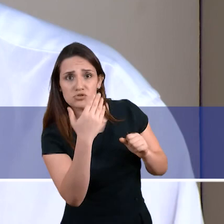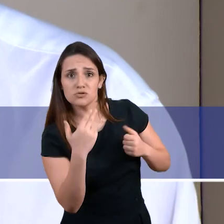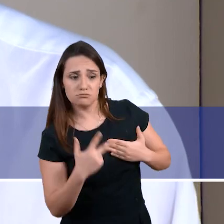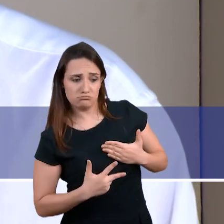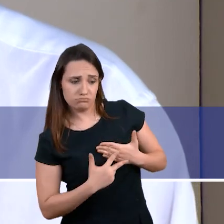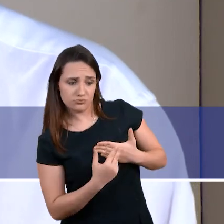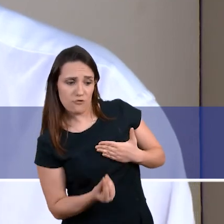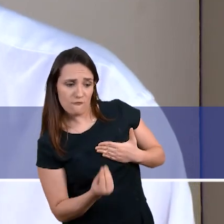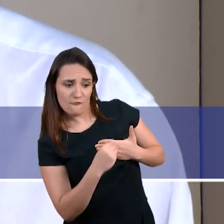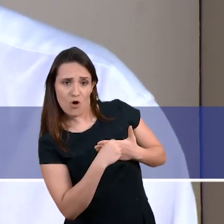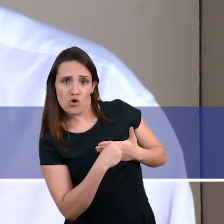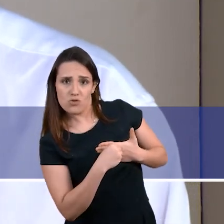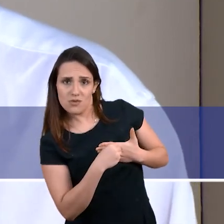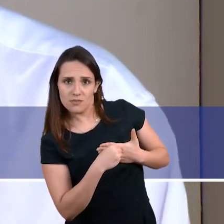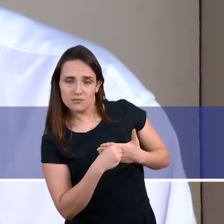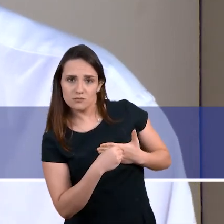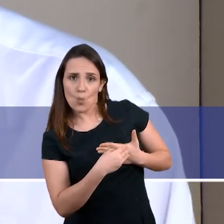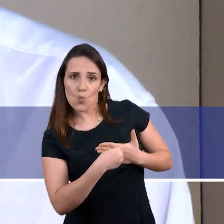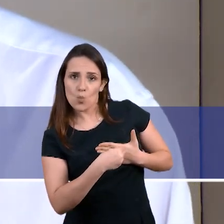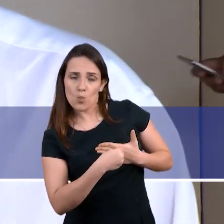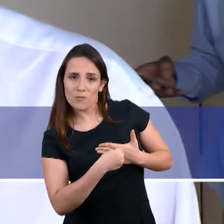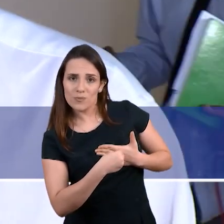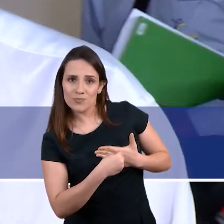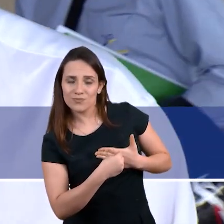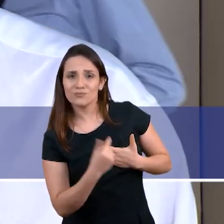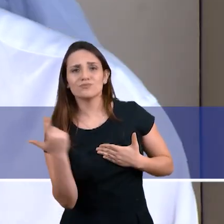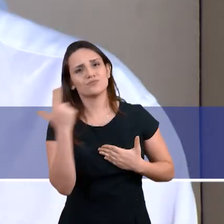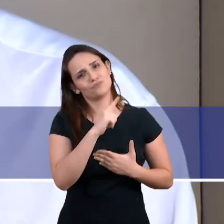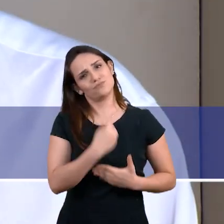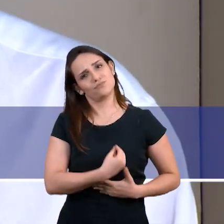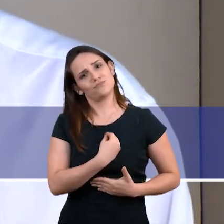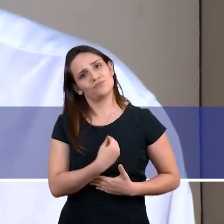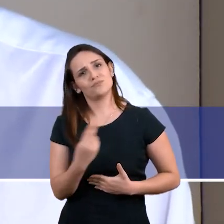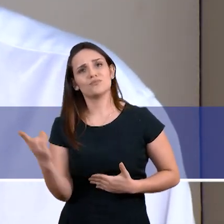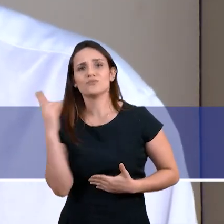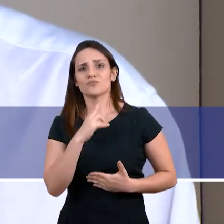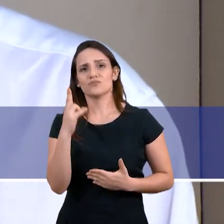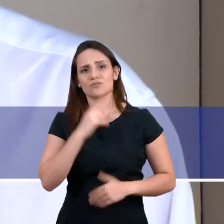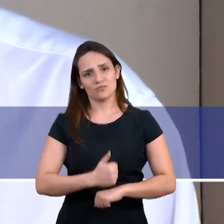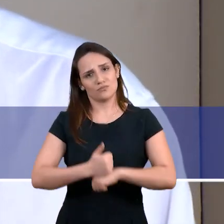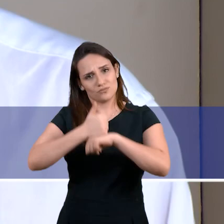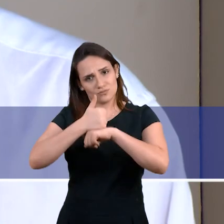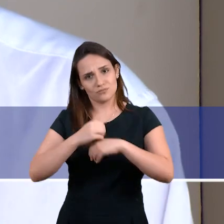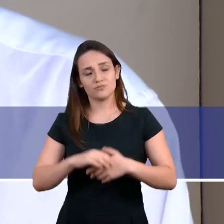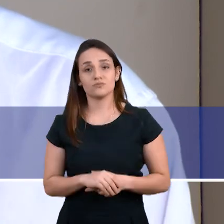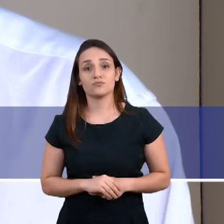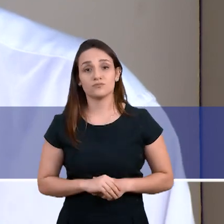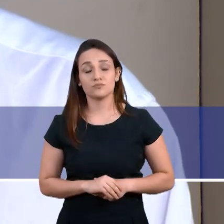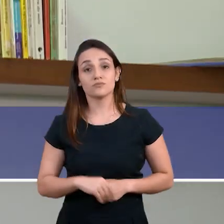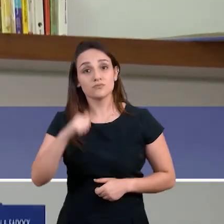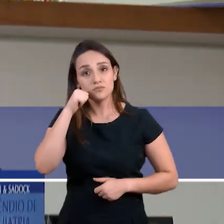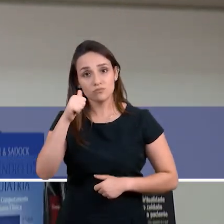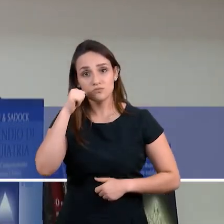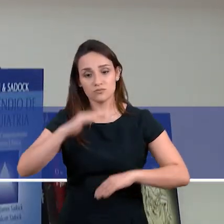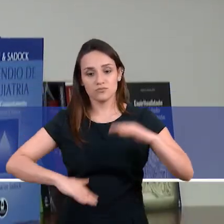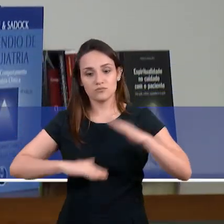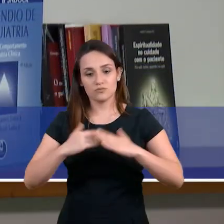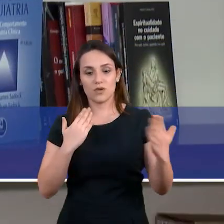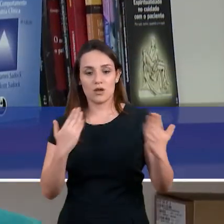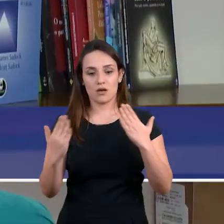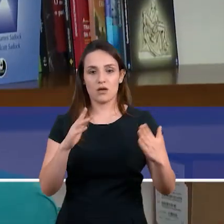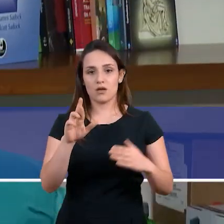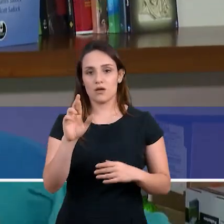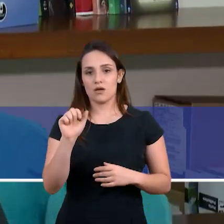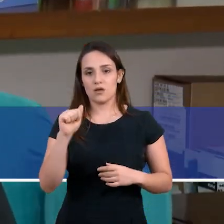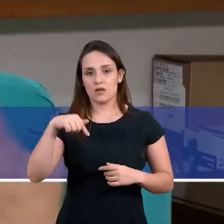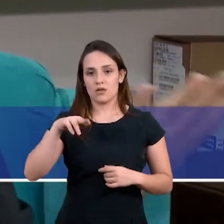desta reconstrução, dessa reparação, para poder retomar a sua qualidade de vida, né? Para a psicóloga